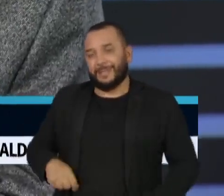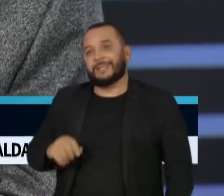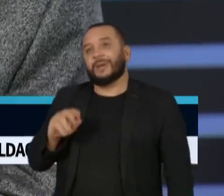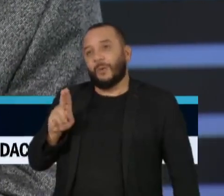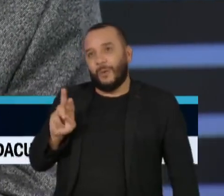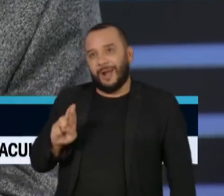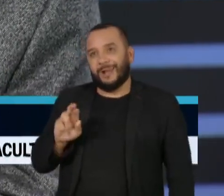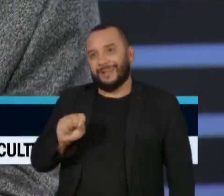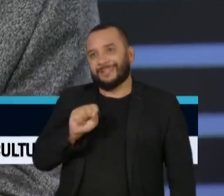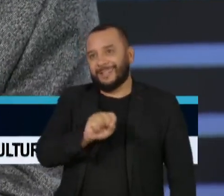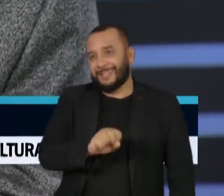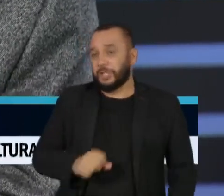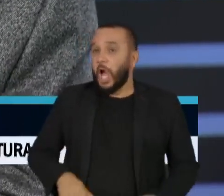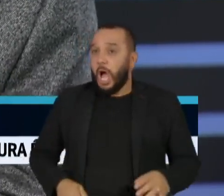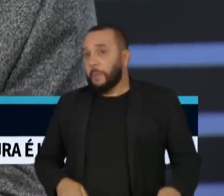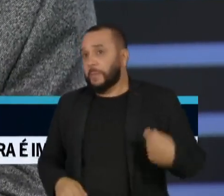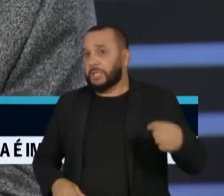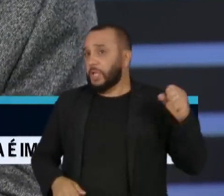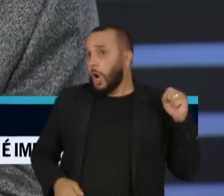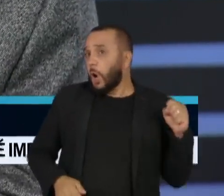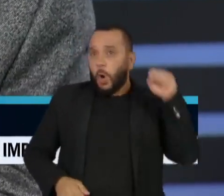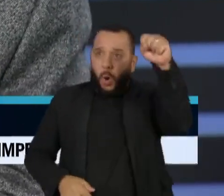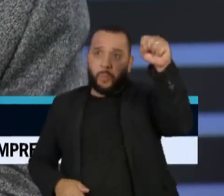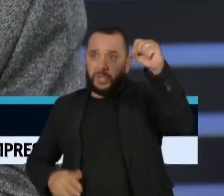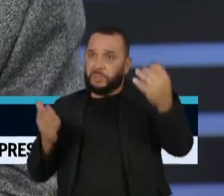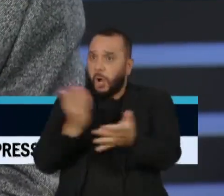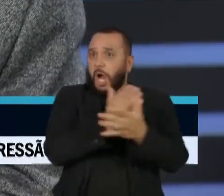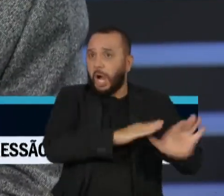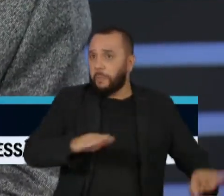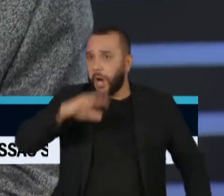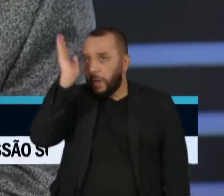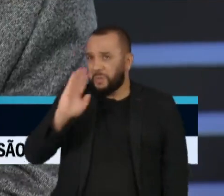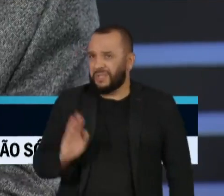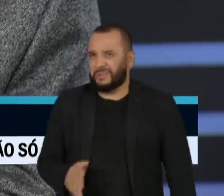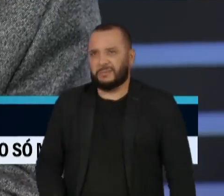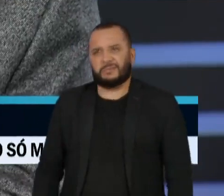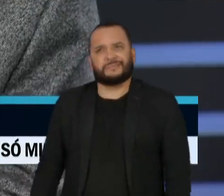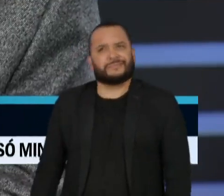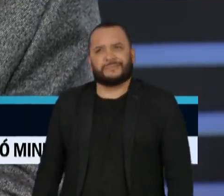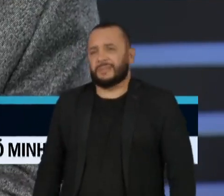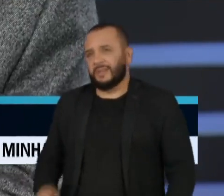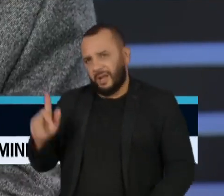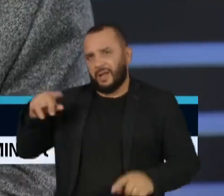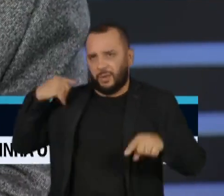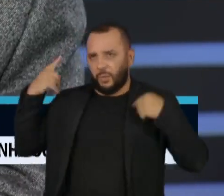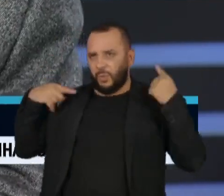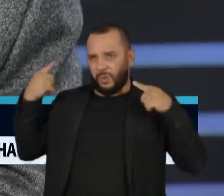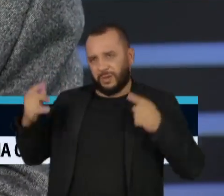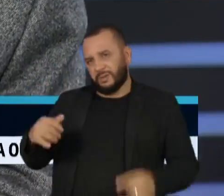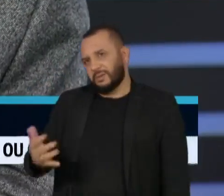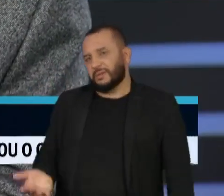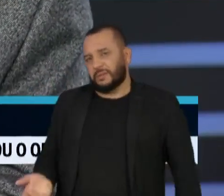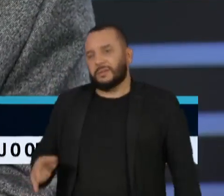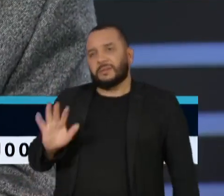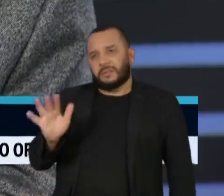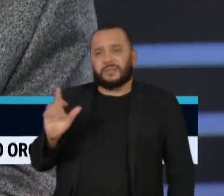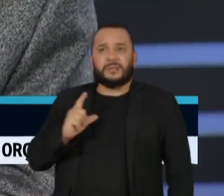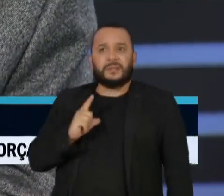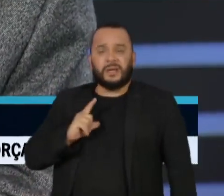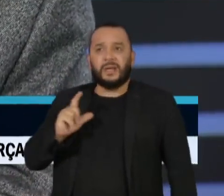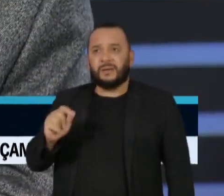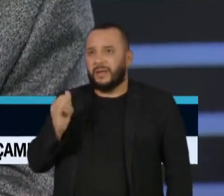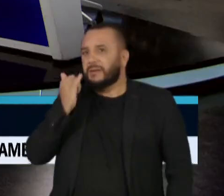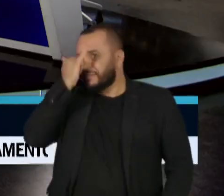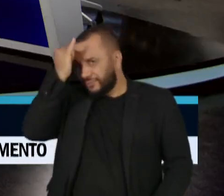o cara fala até o comunismo não dominar o país que é uma loucura mas isso tem consequências uma delas que chama atenção